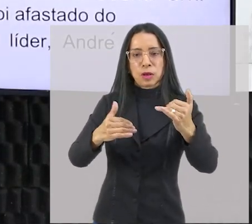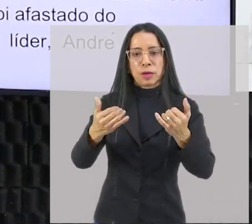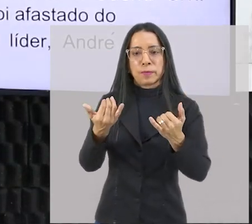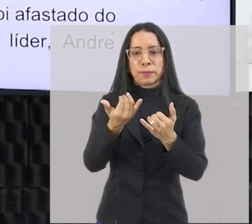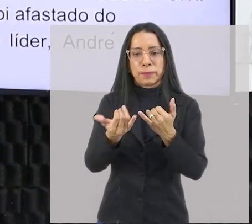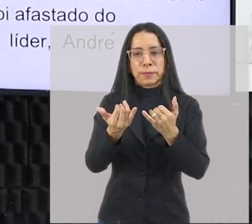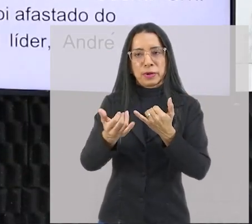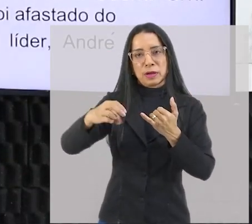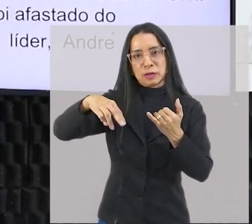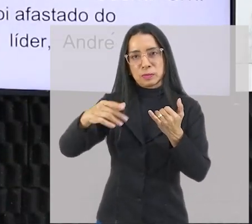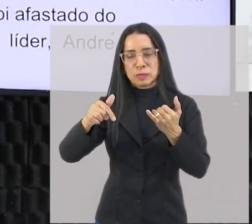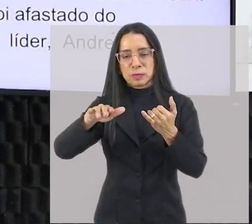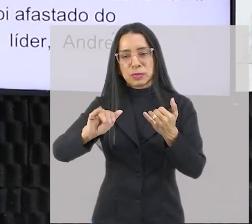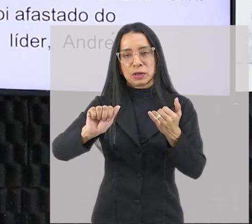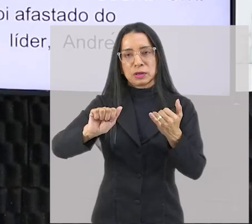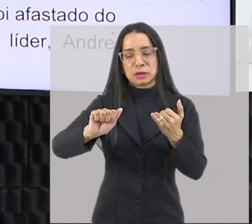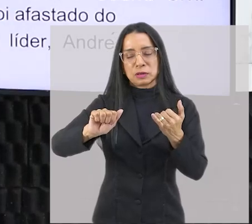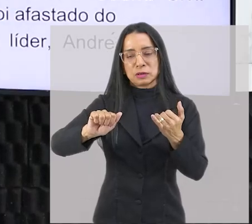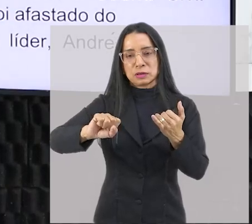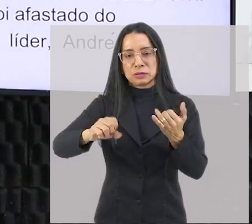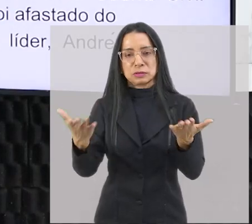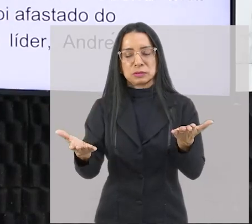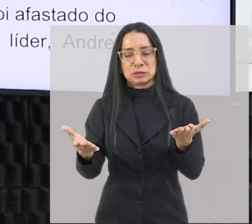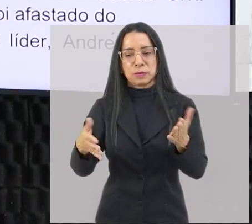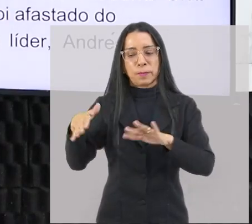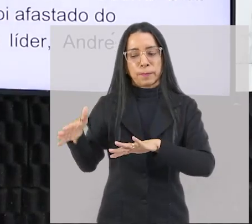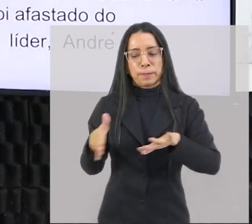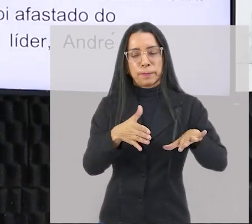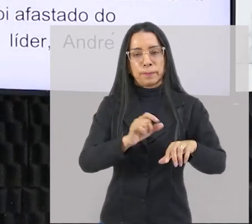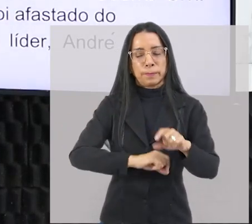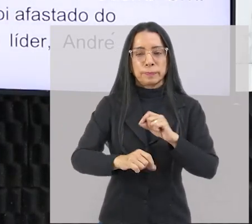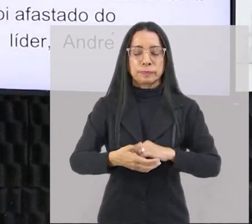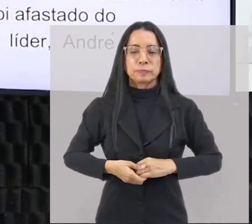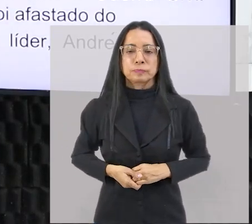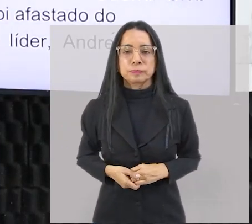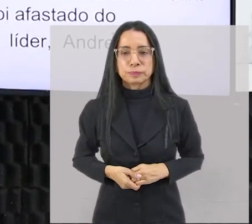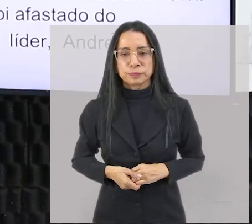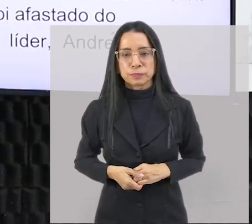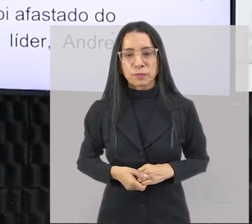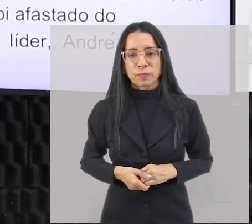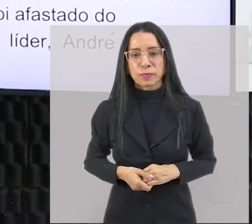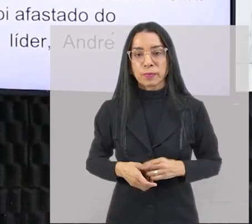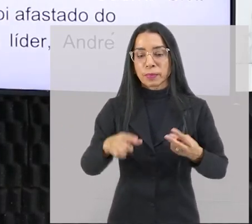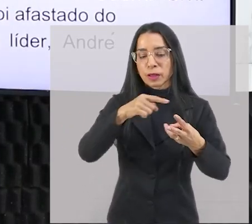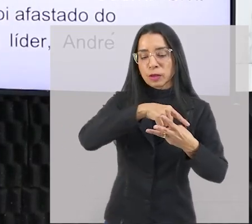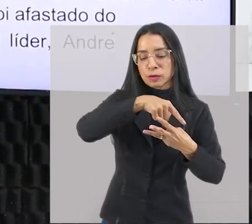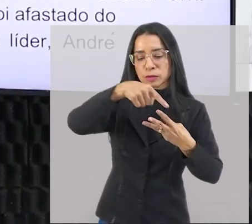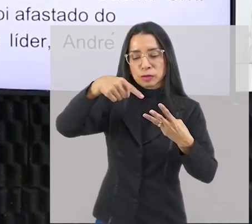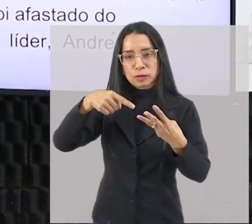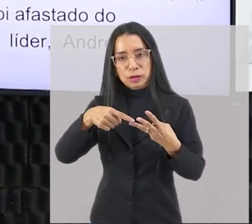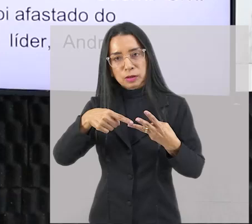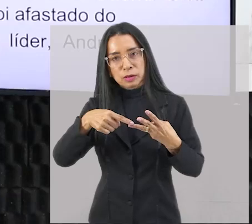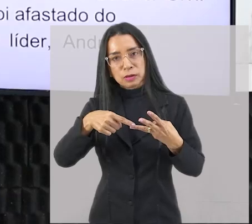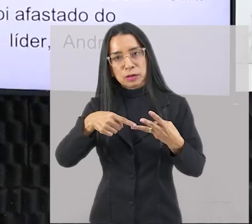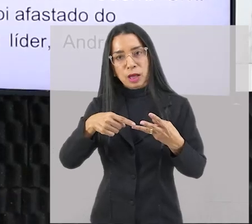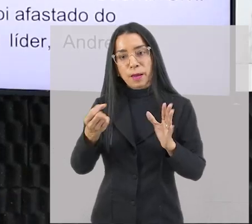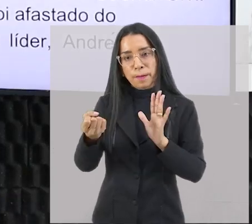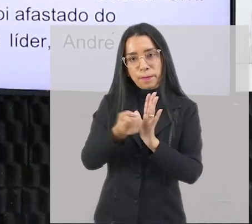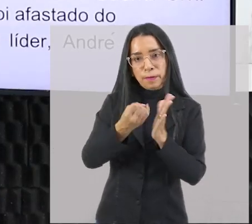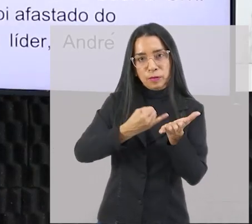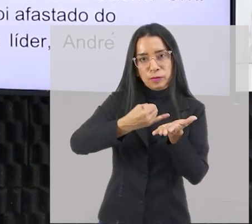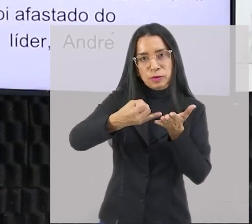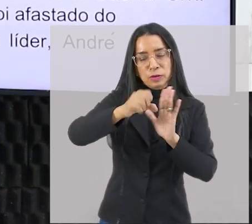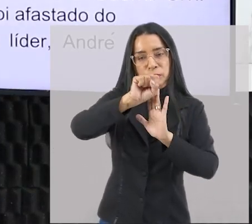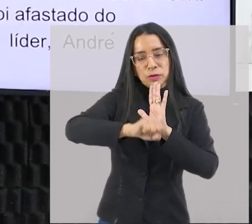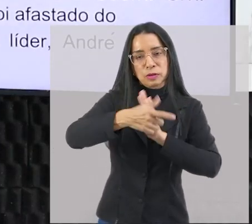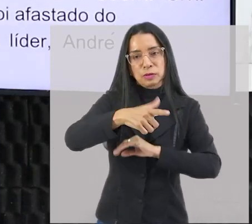Ainda nas vanguardas europeias. Enquanto o cubismo, o fauvismo e o expressionismo marcam o início do século